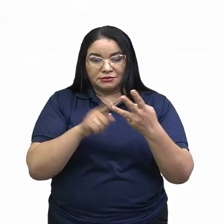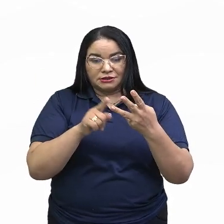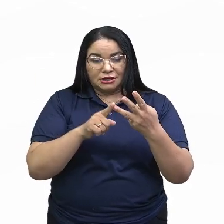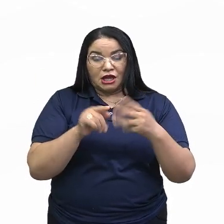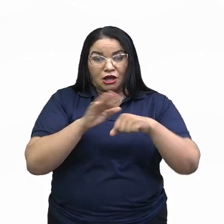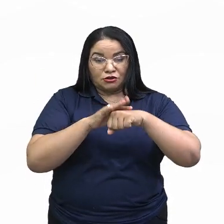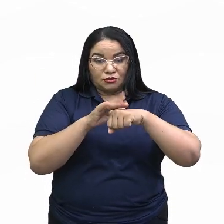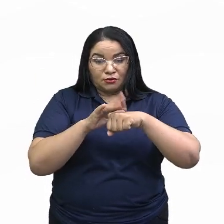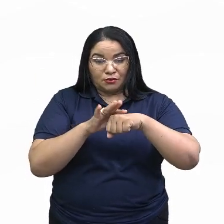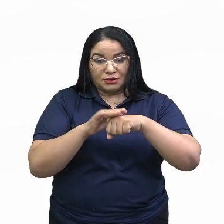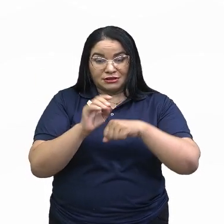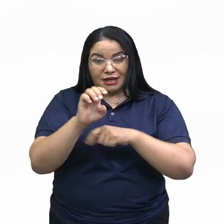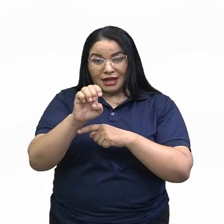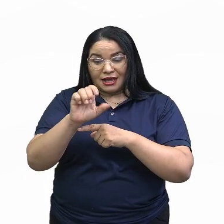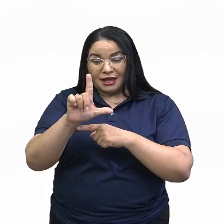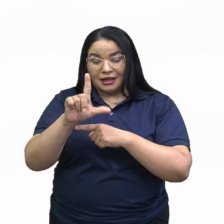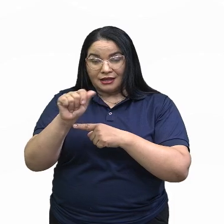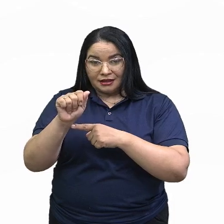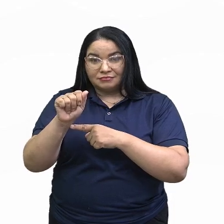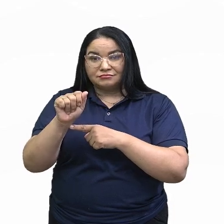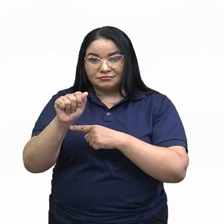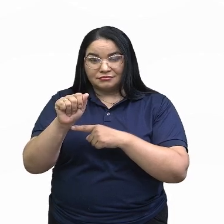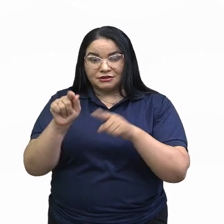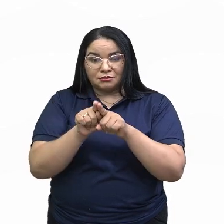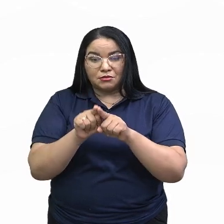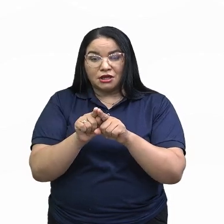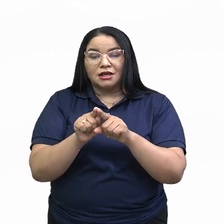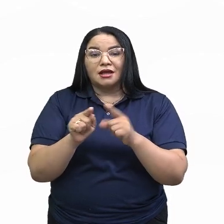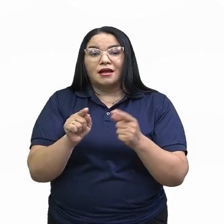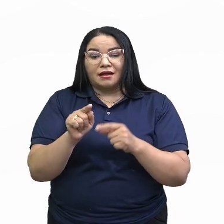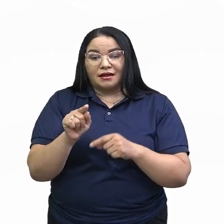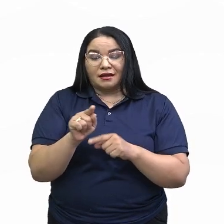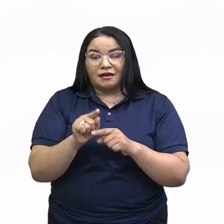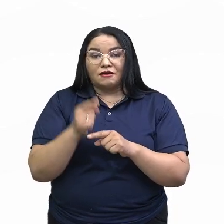lateral amiotrófica, que tem ali a sua sigla